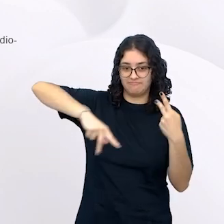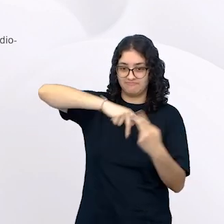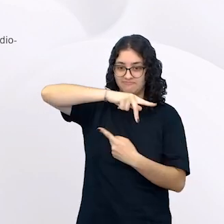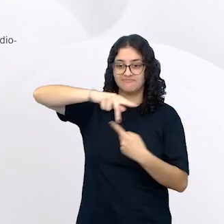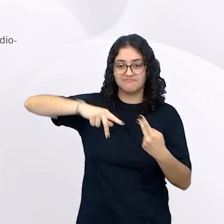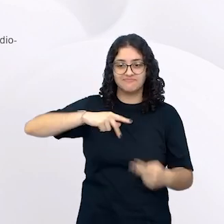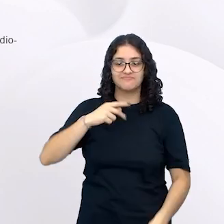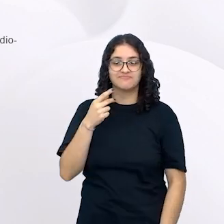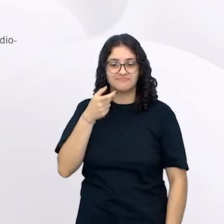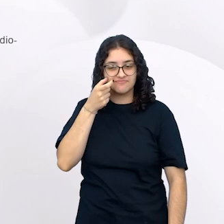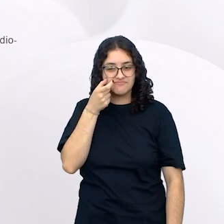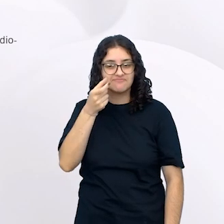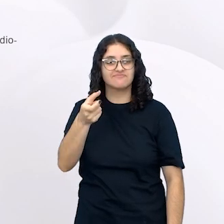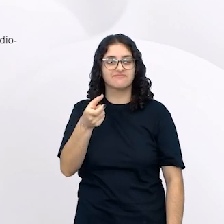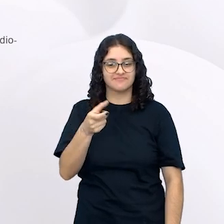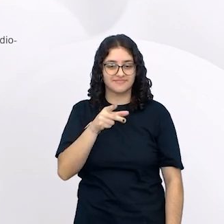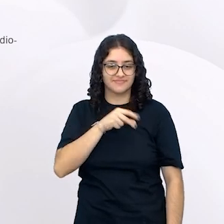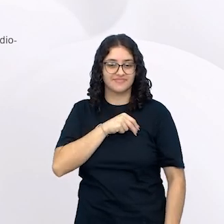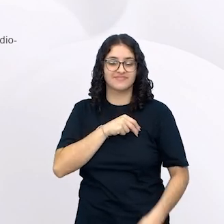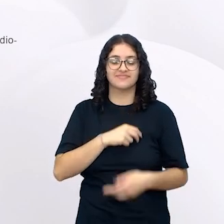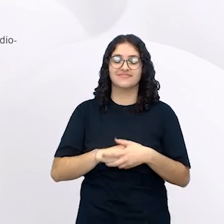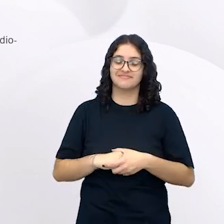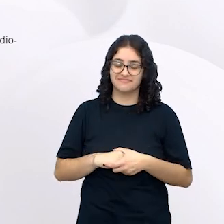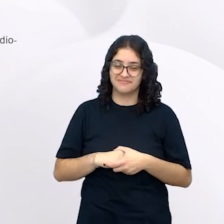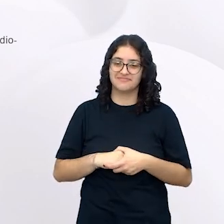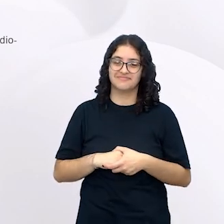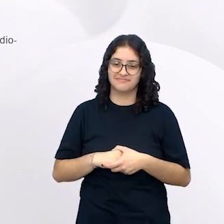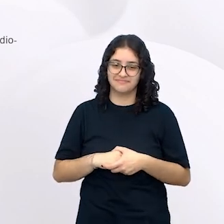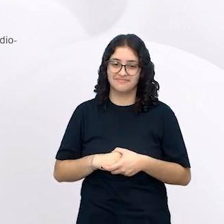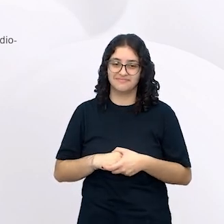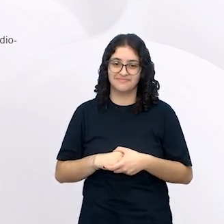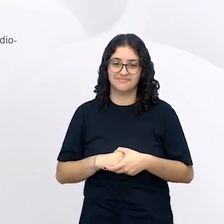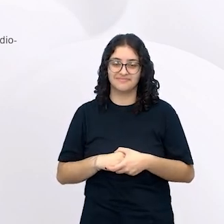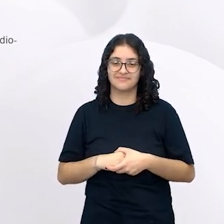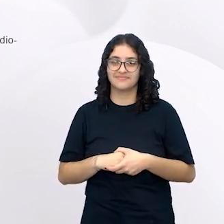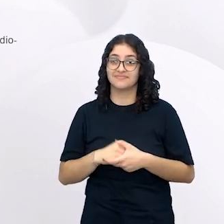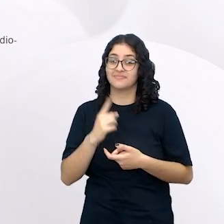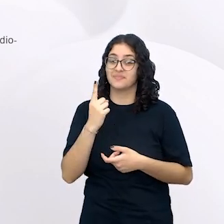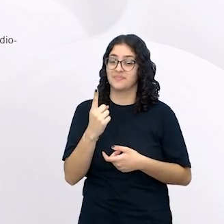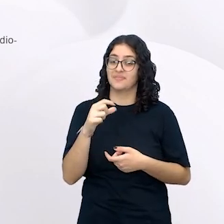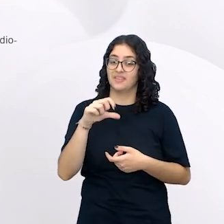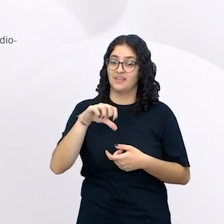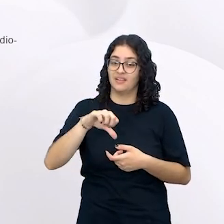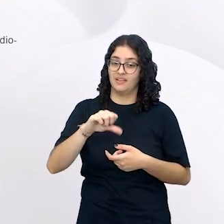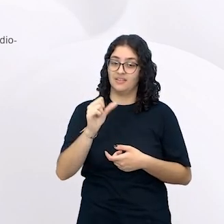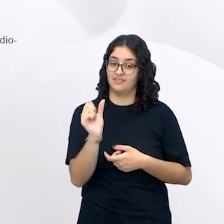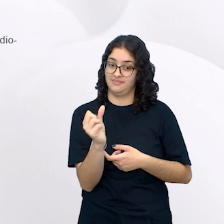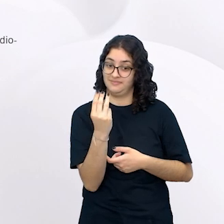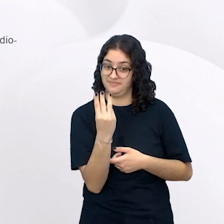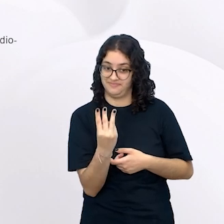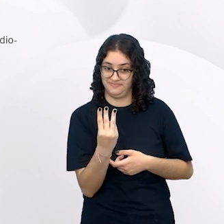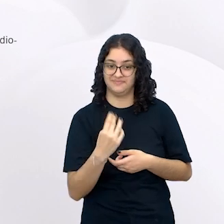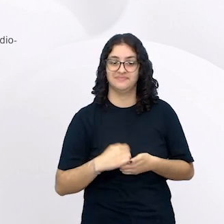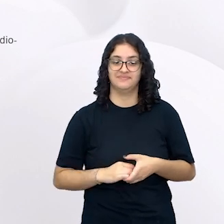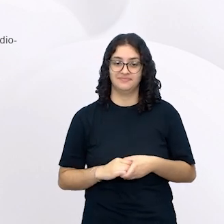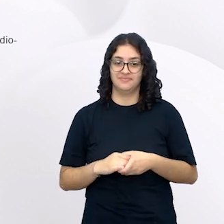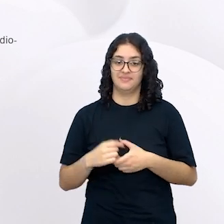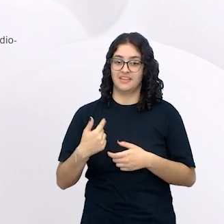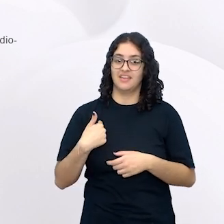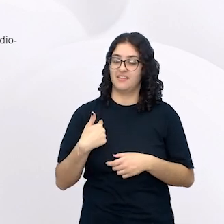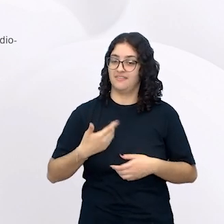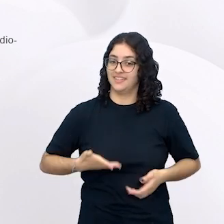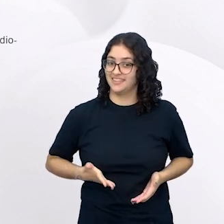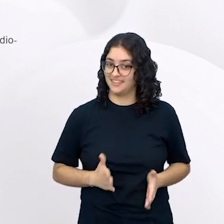Interessante, Terezinha. Você interessante lá no pela céu. época também, né? 1963. 63. O ano que eu nasci,